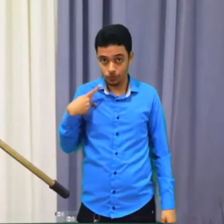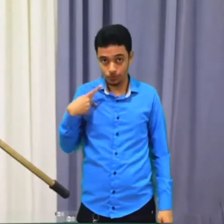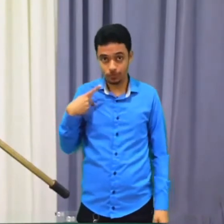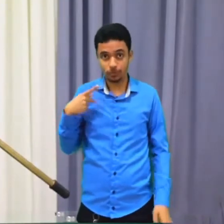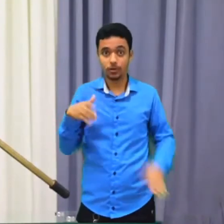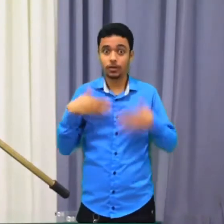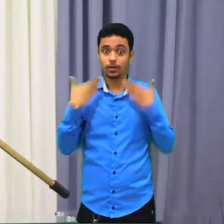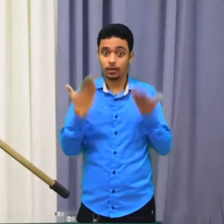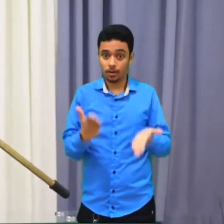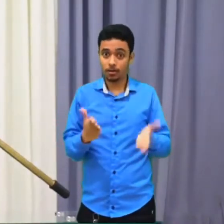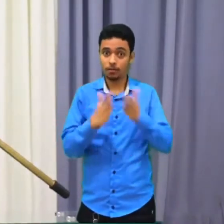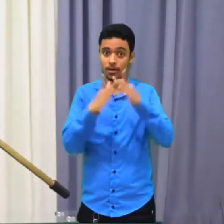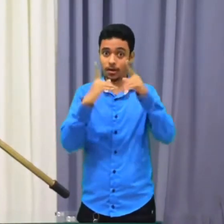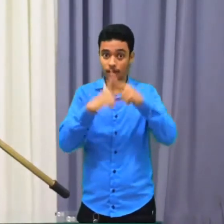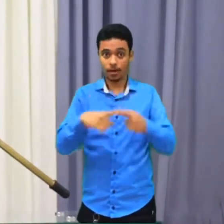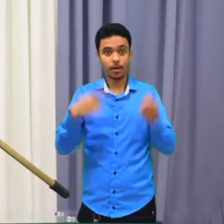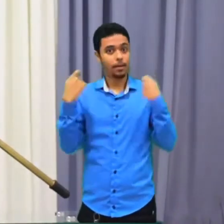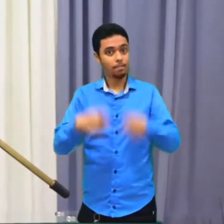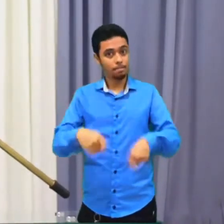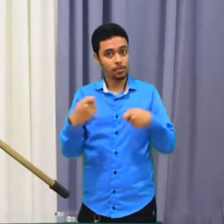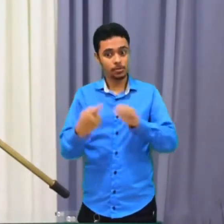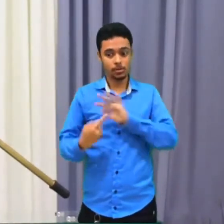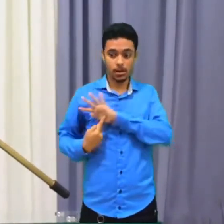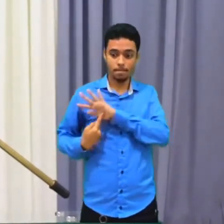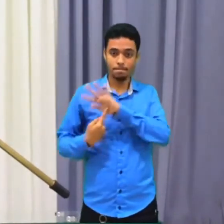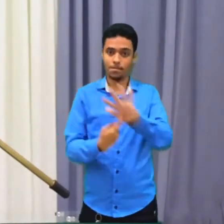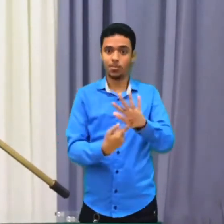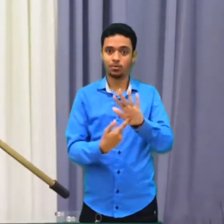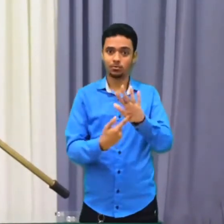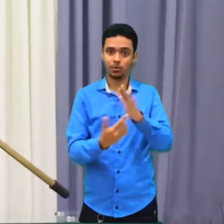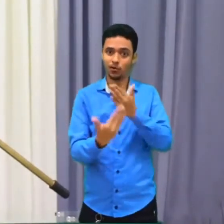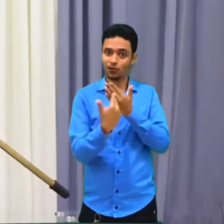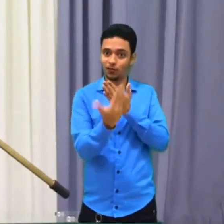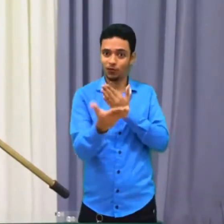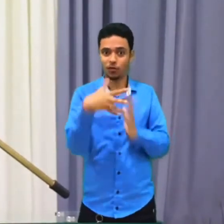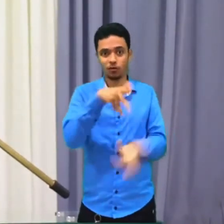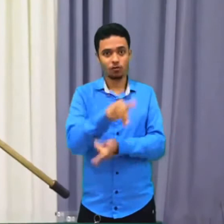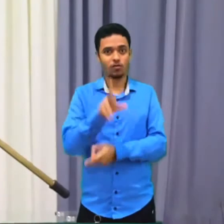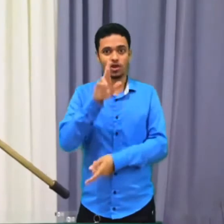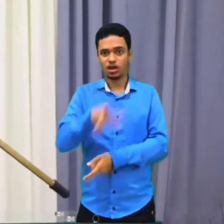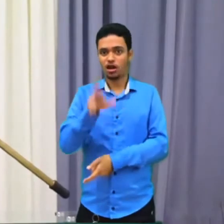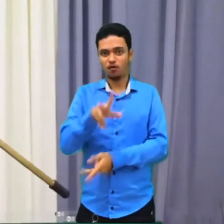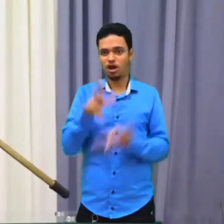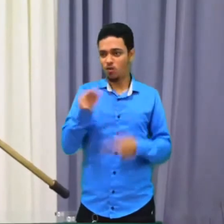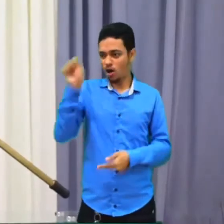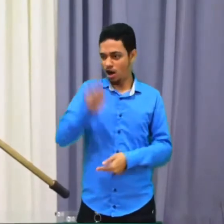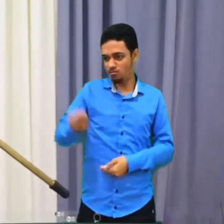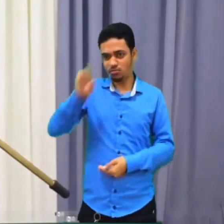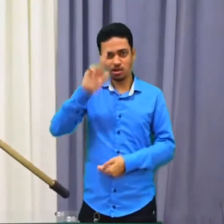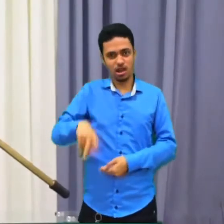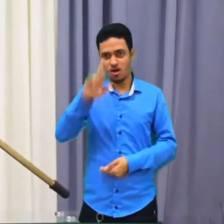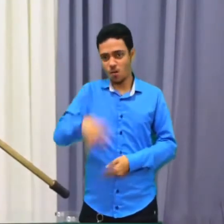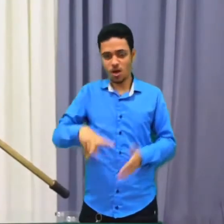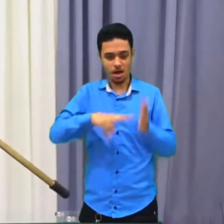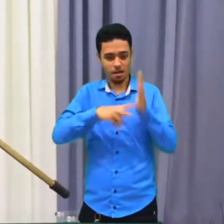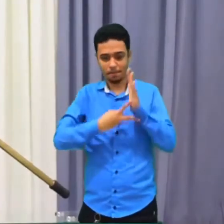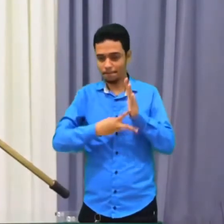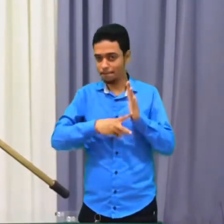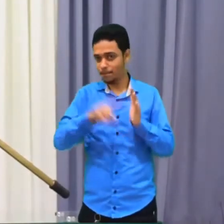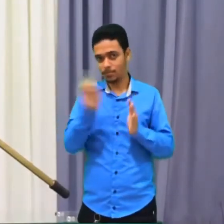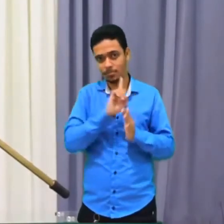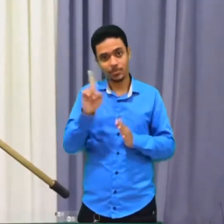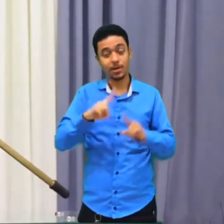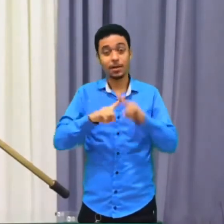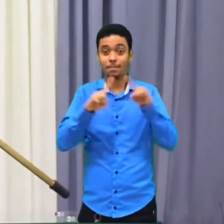igreja necessita mostrar ao mundo que não é uma associação, que não é um sindicato, mas é